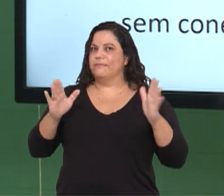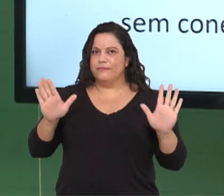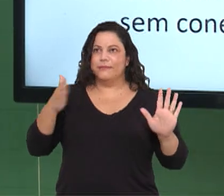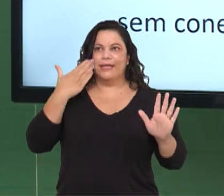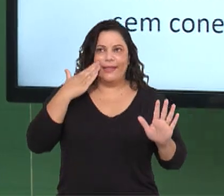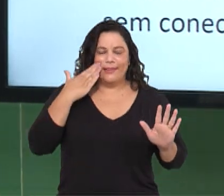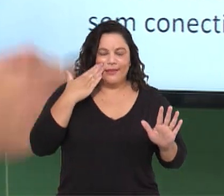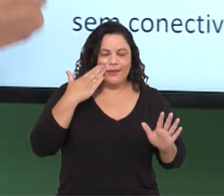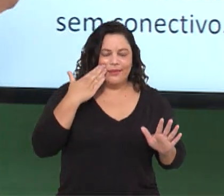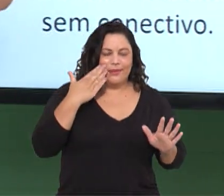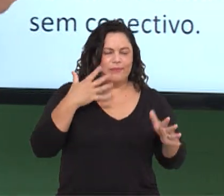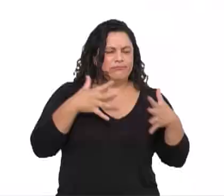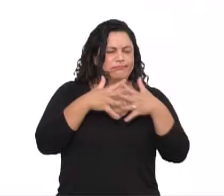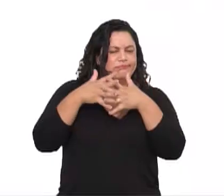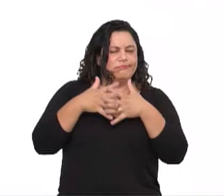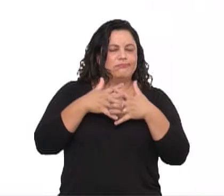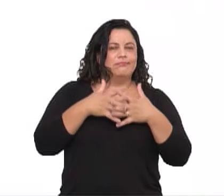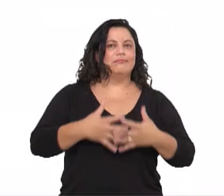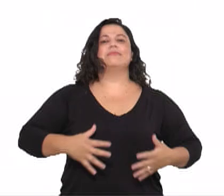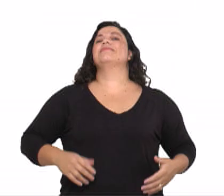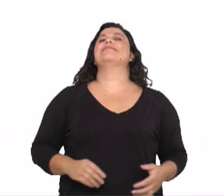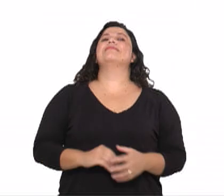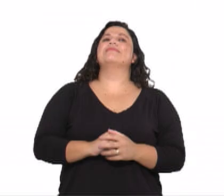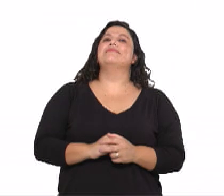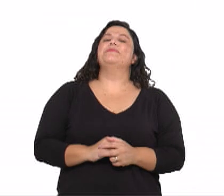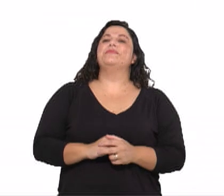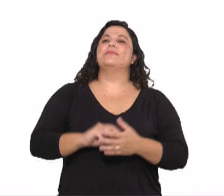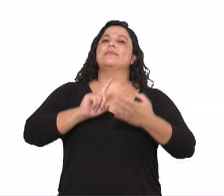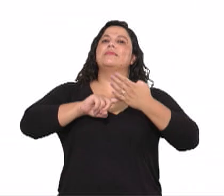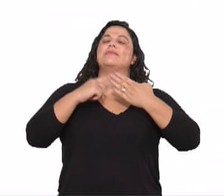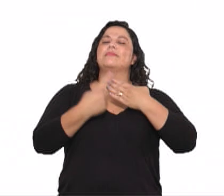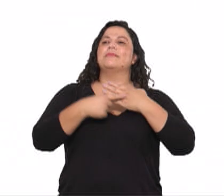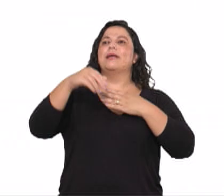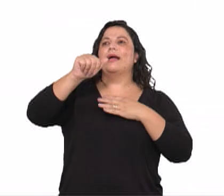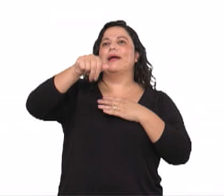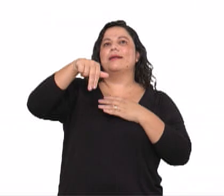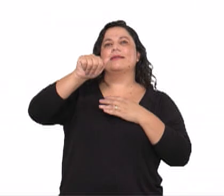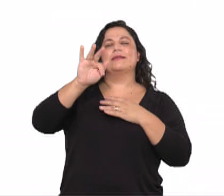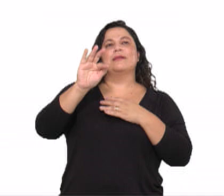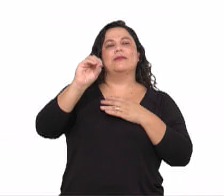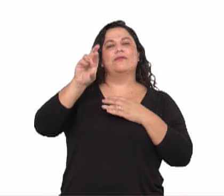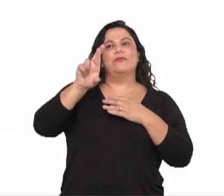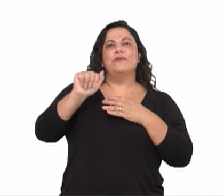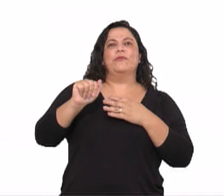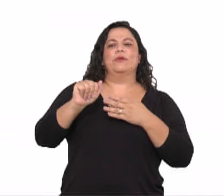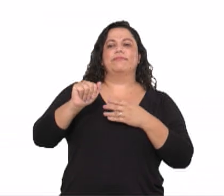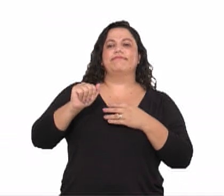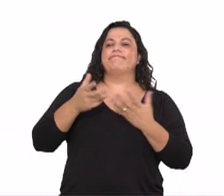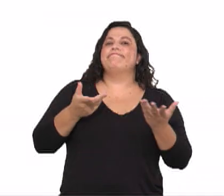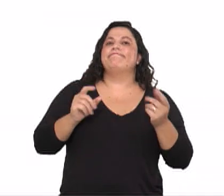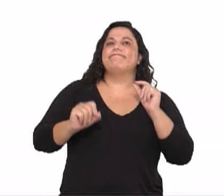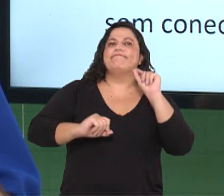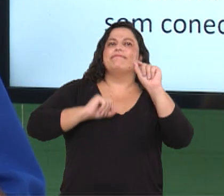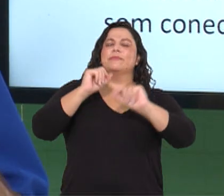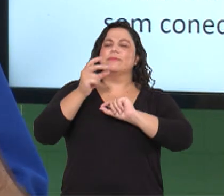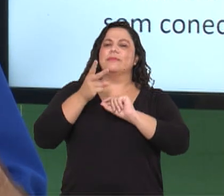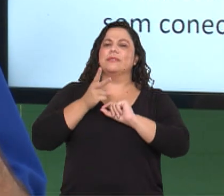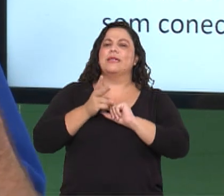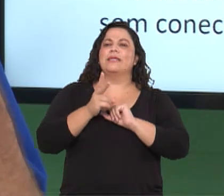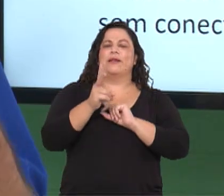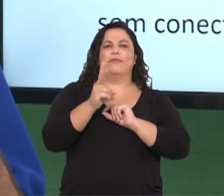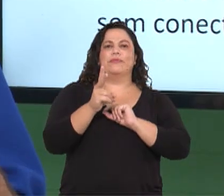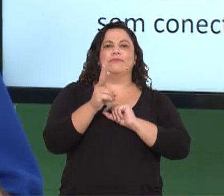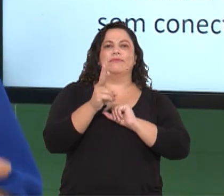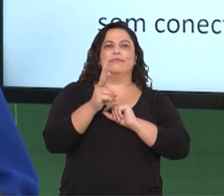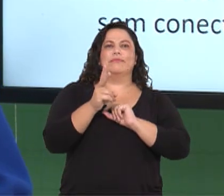se confundir mais. Anáfora. Anáfora é a repetição de palavras